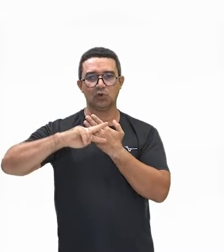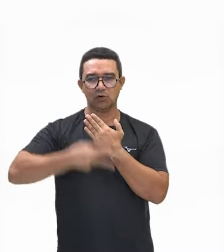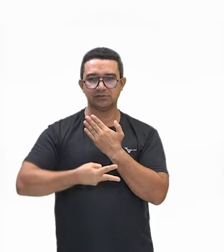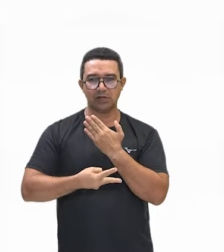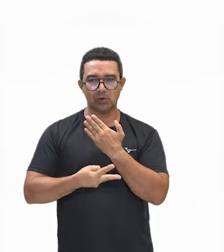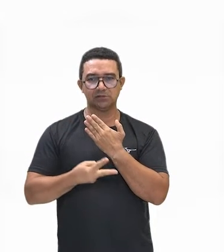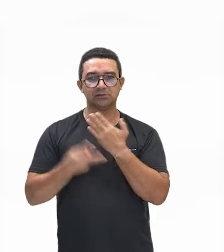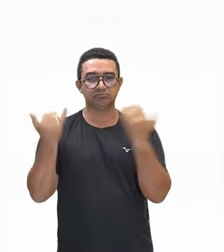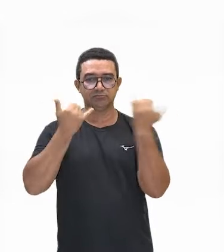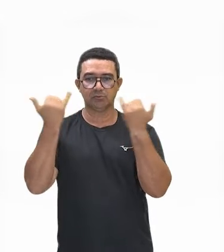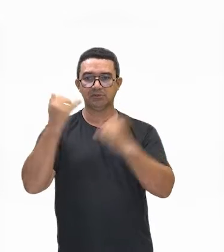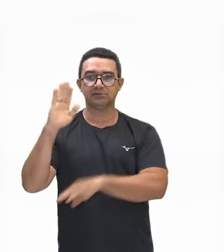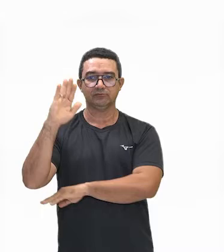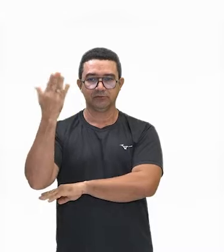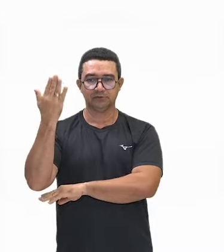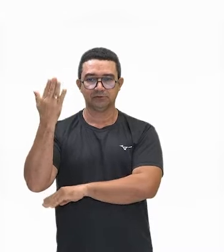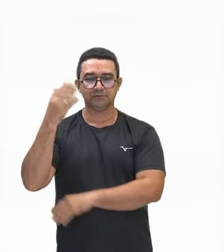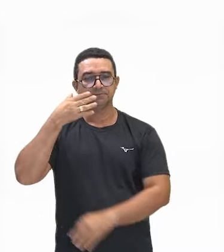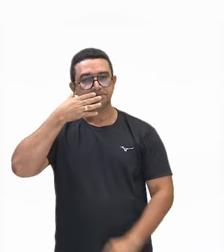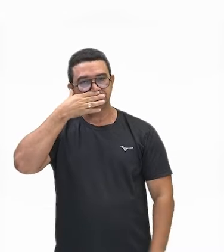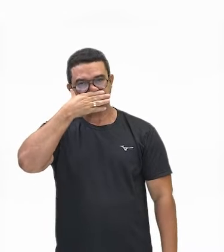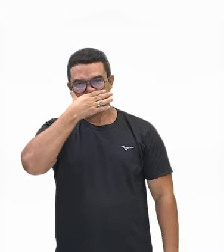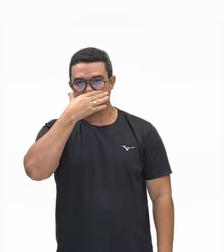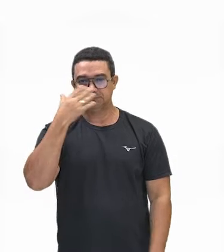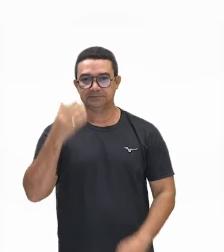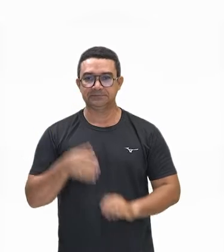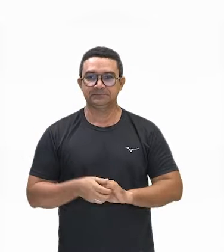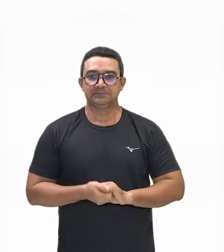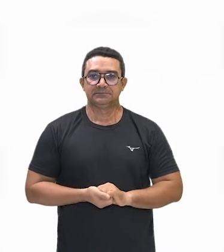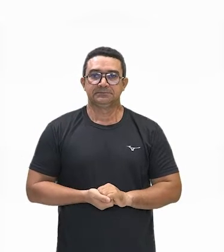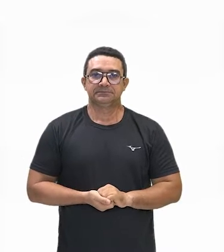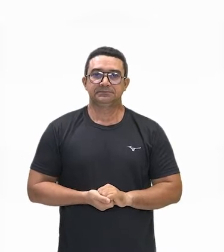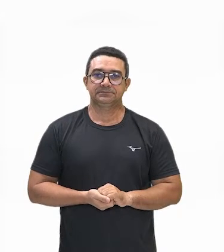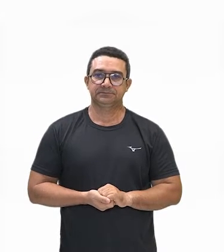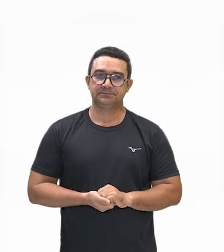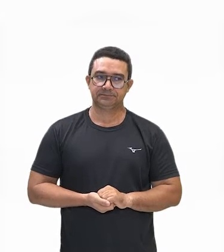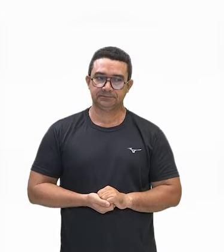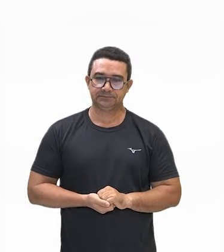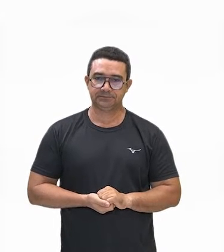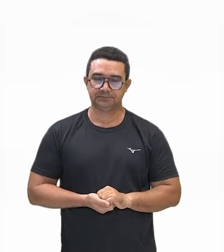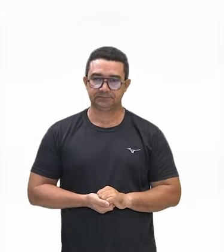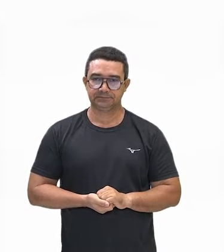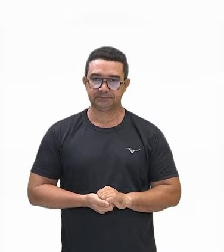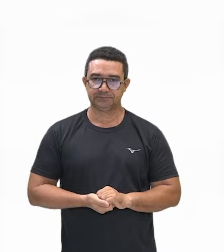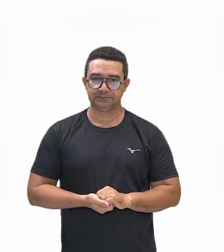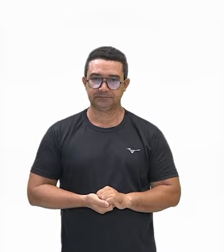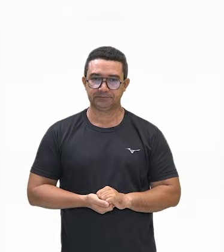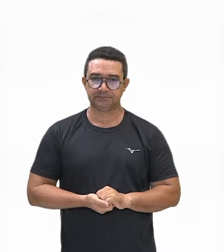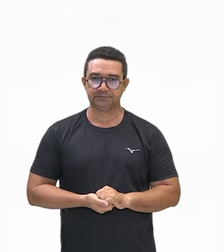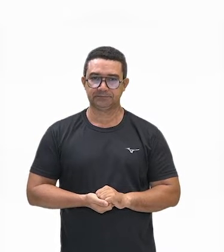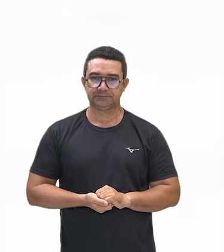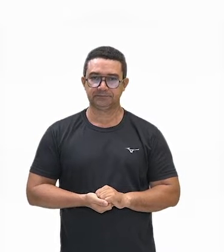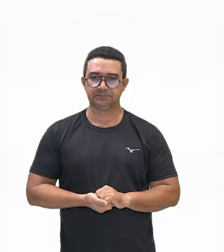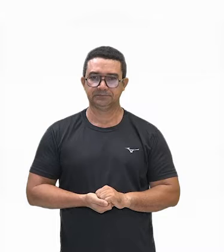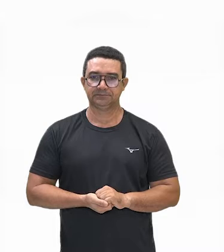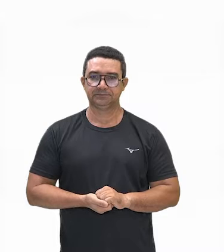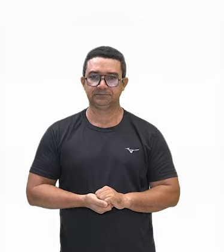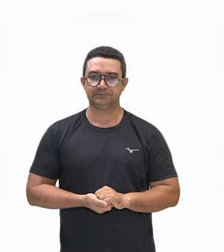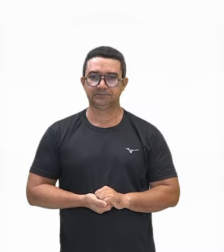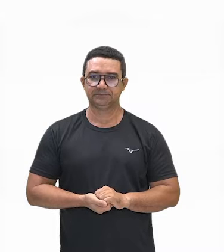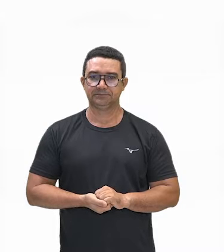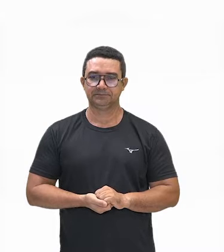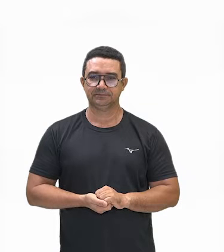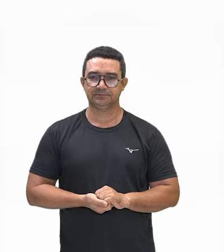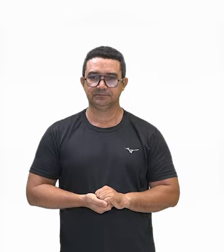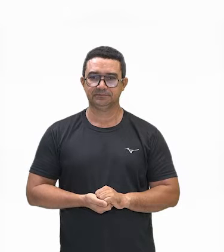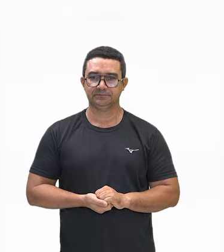Consequência das fake news. Spreading fake news, espalhar fake news, is a very dangerous act. É um ato